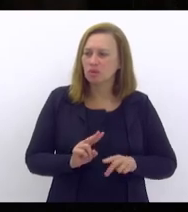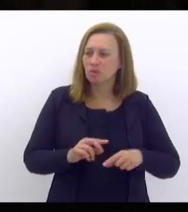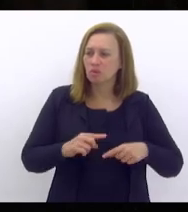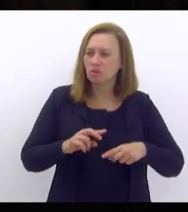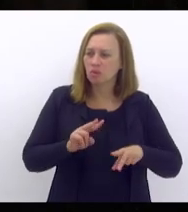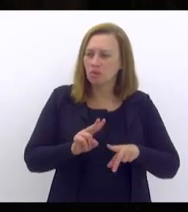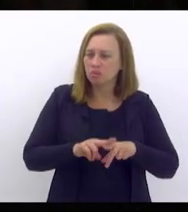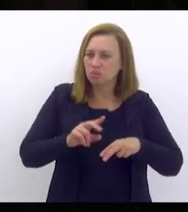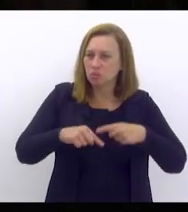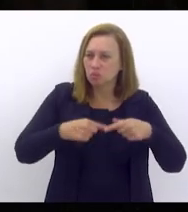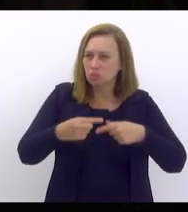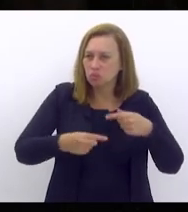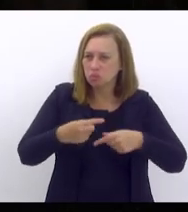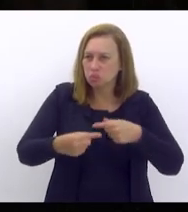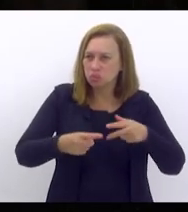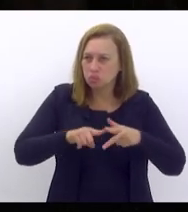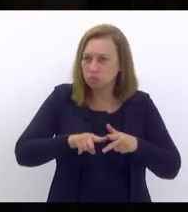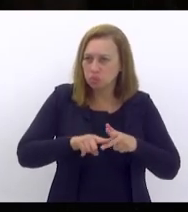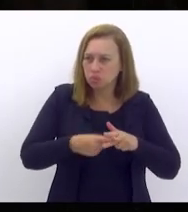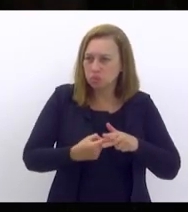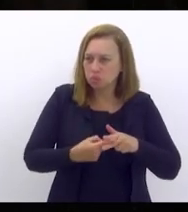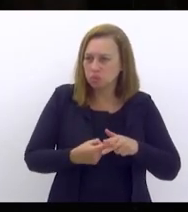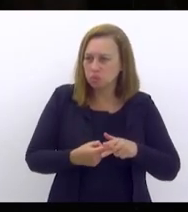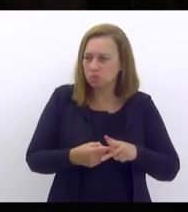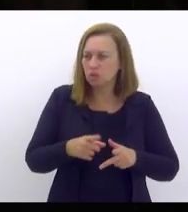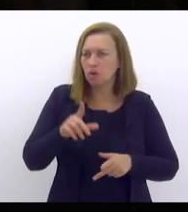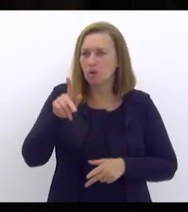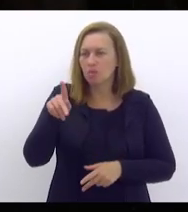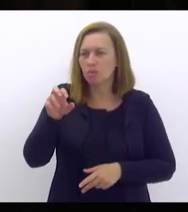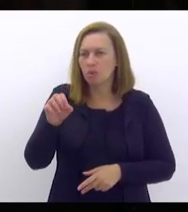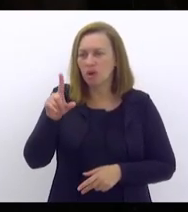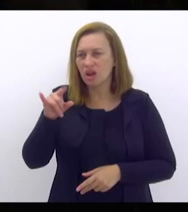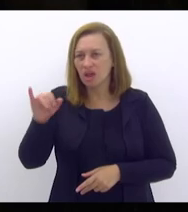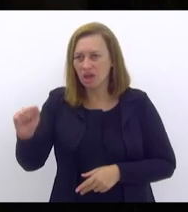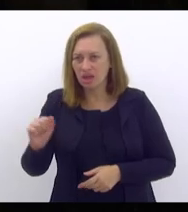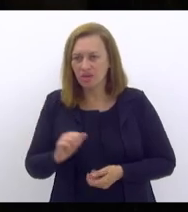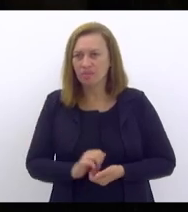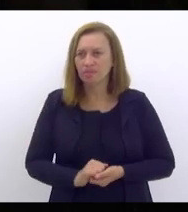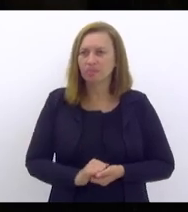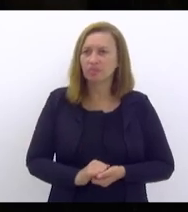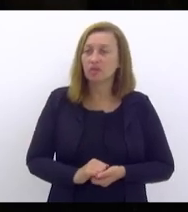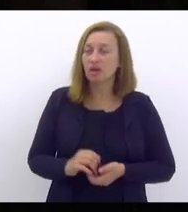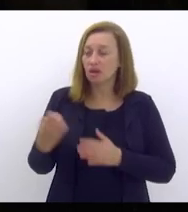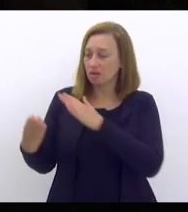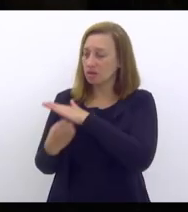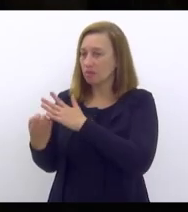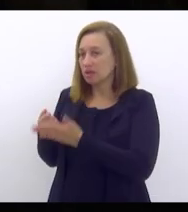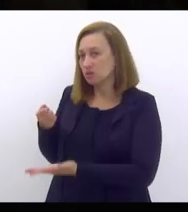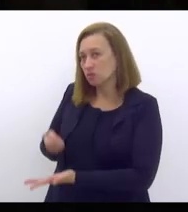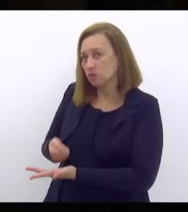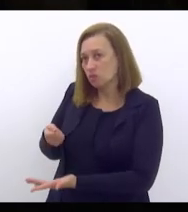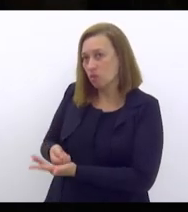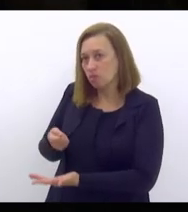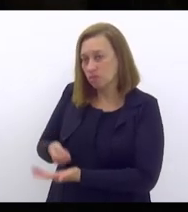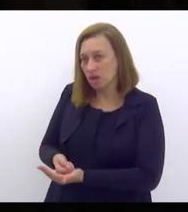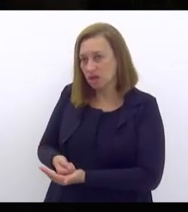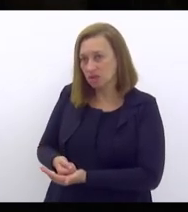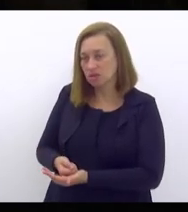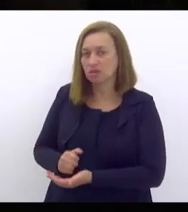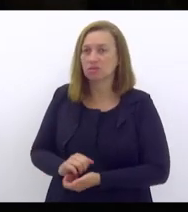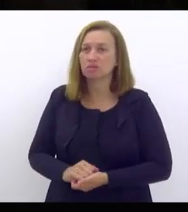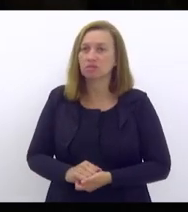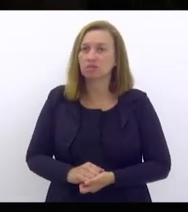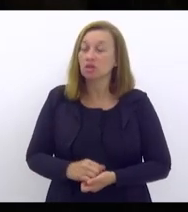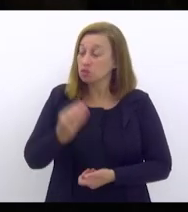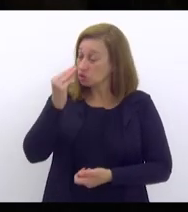do raspador. É um dever cívico que essa empresa seja cobrada pelo descaso